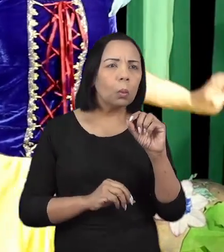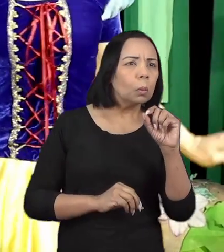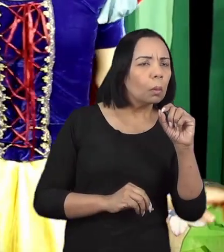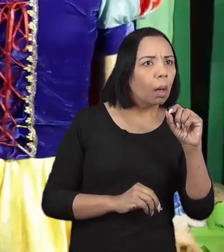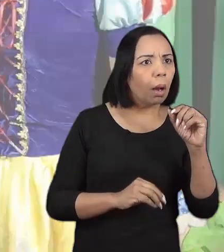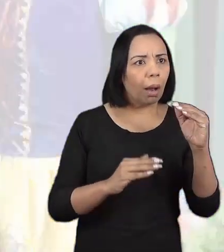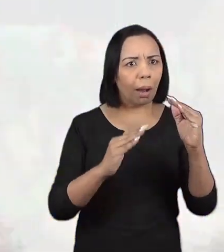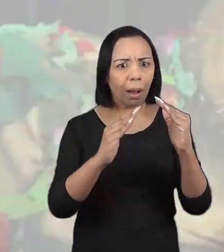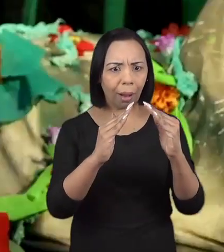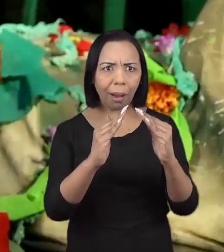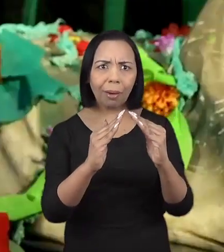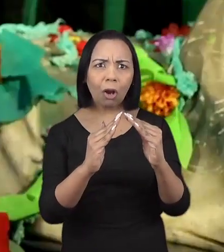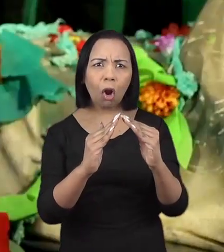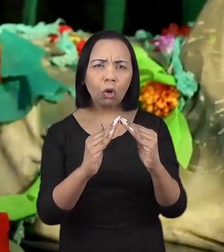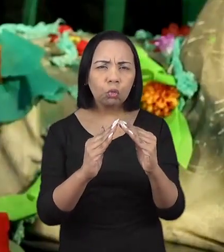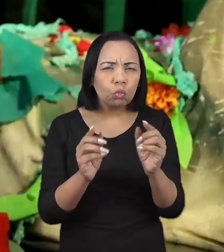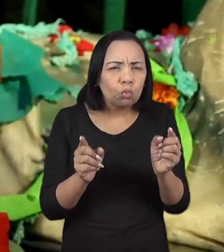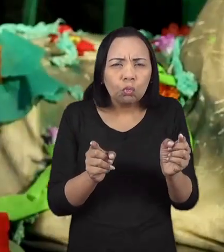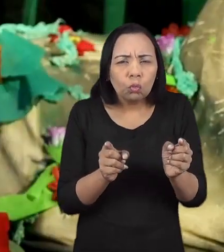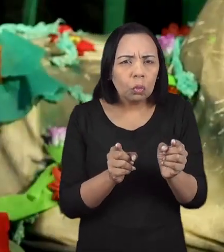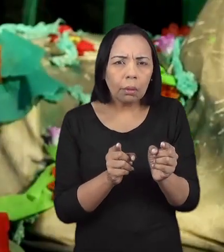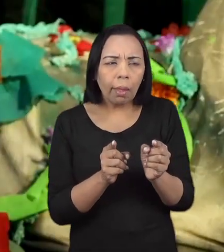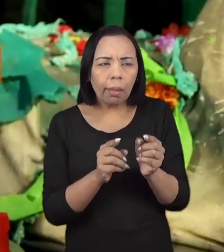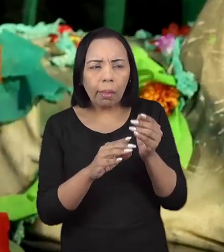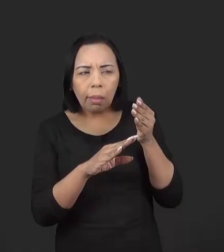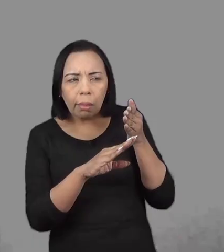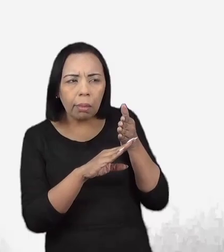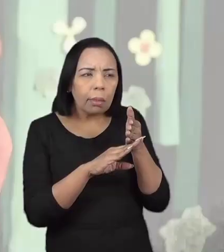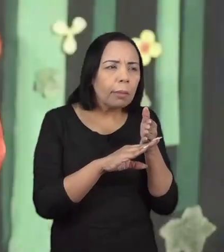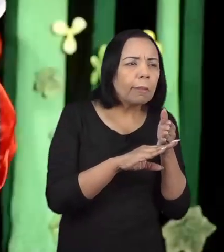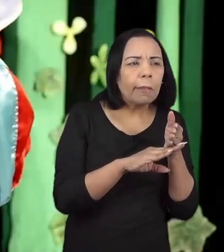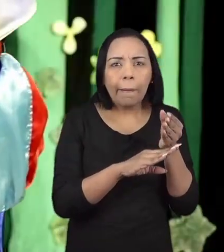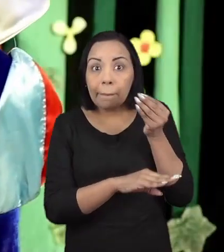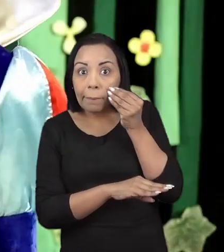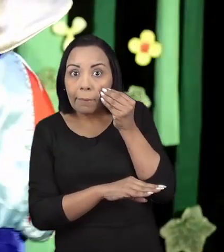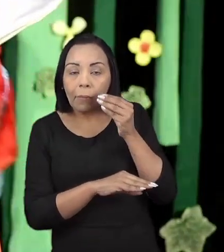casa pequenina e decidiu adentrá-la para pedir ajuda.